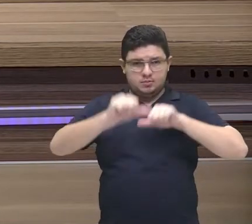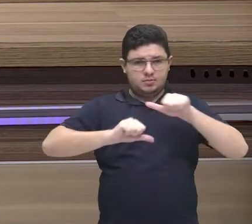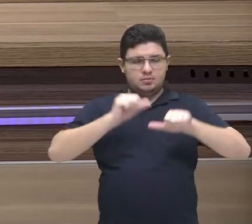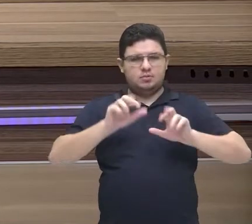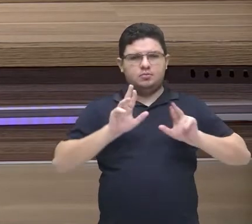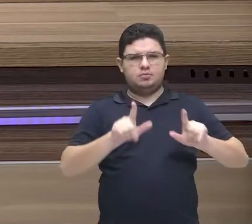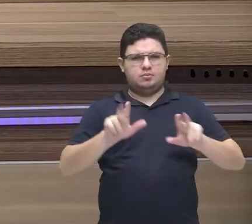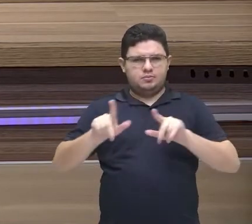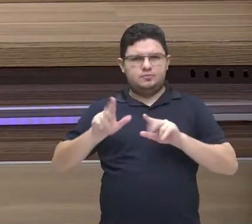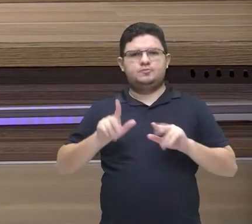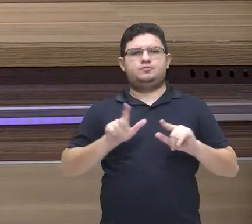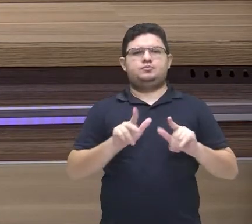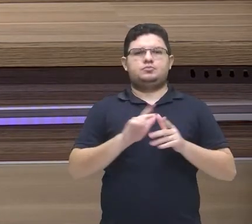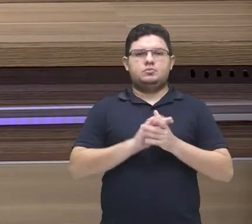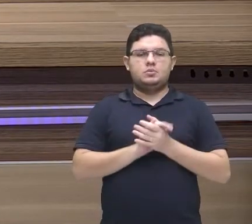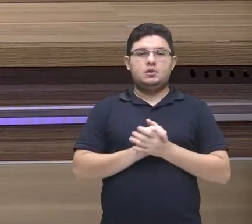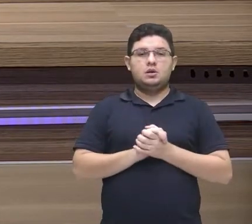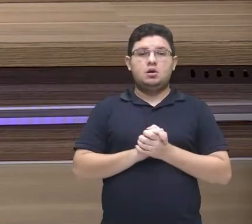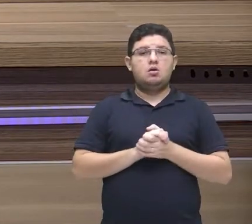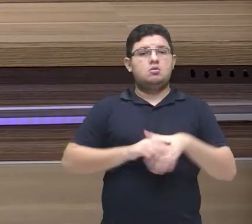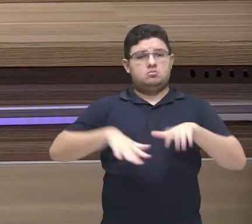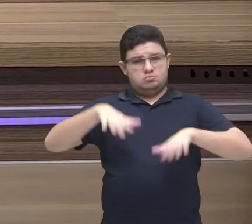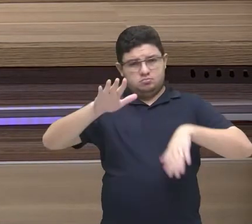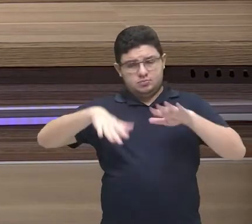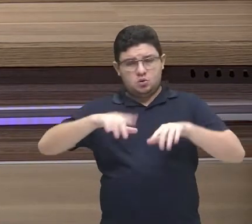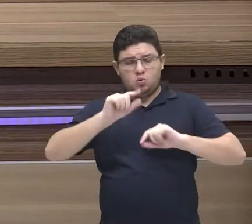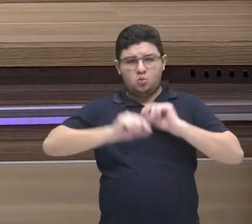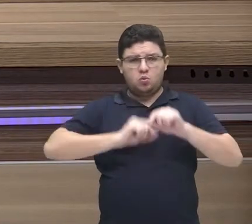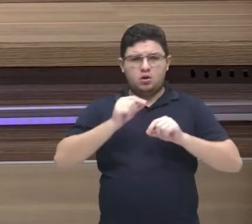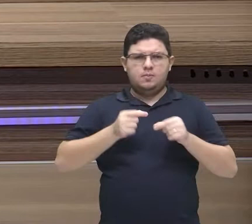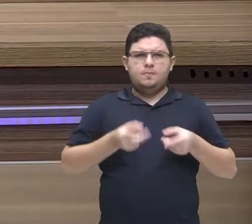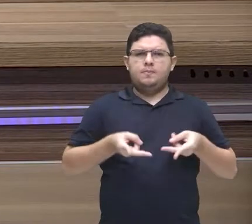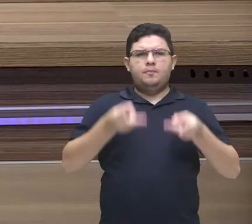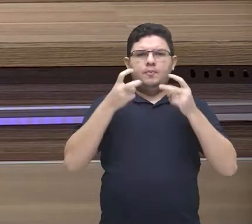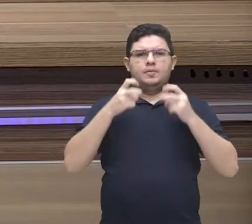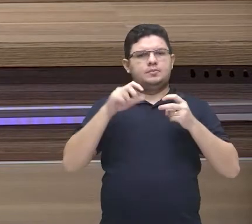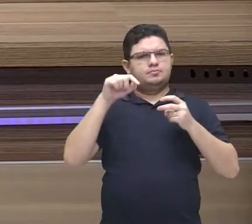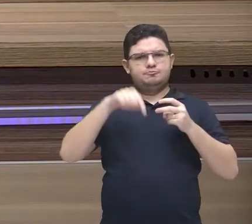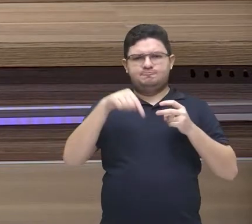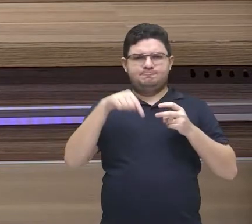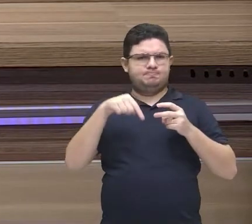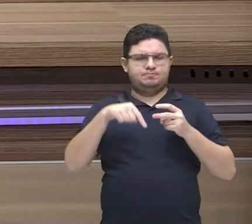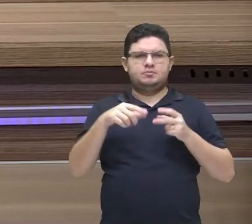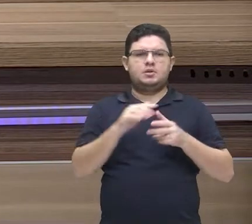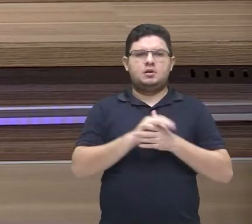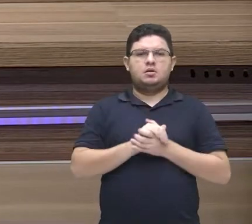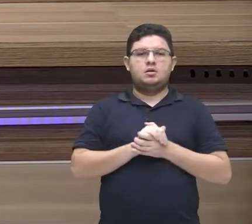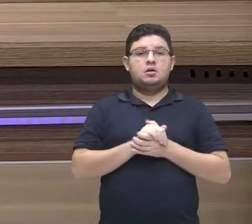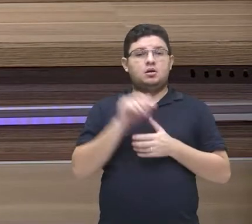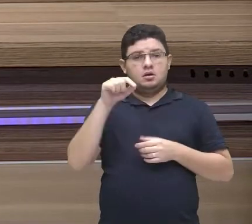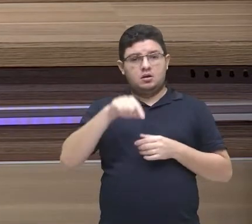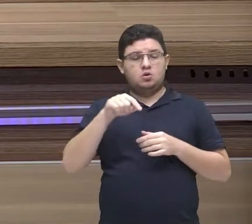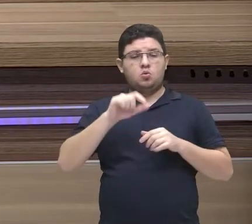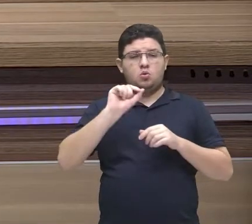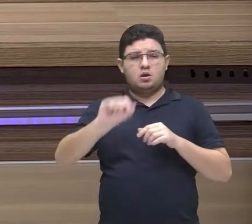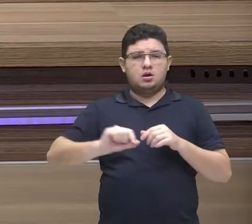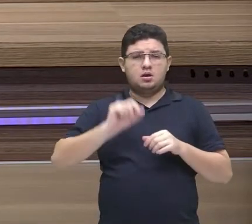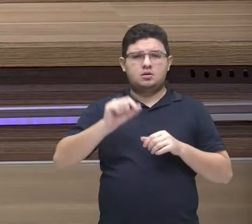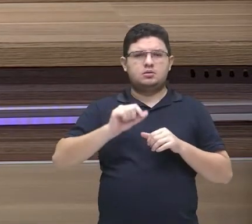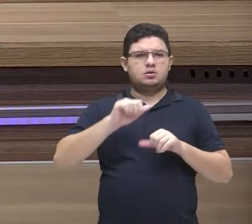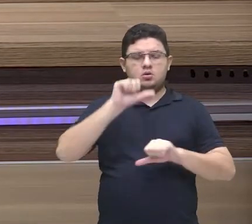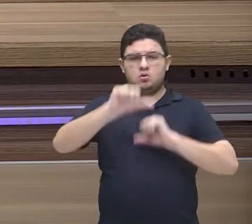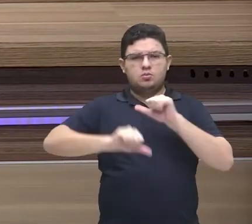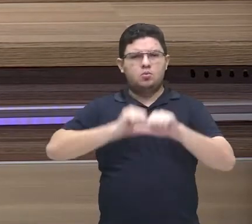ele não tenha a percepção que ele está virando homem, né? Ele está virando um adulto jovem. Então ele vai passar